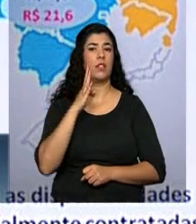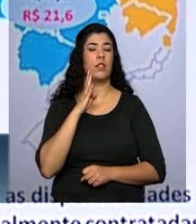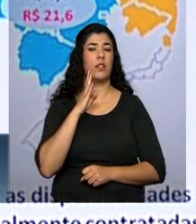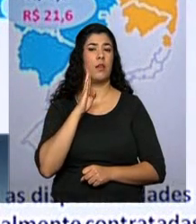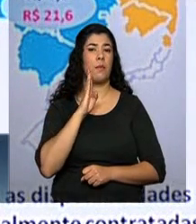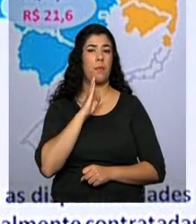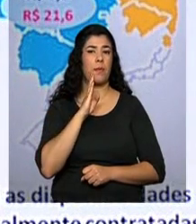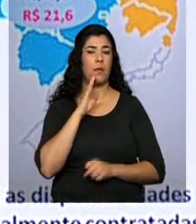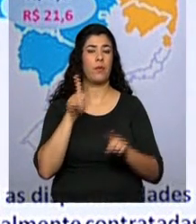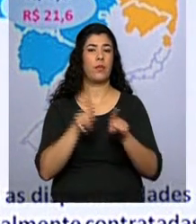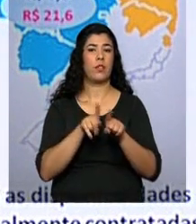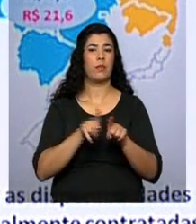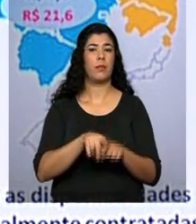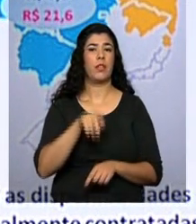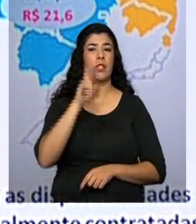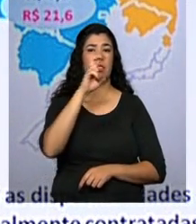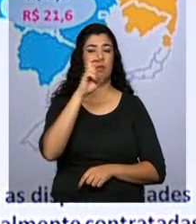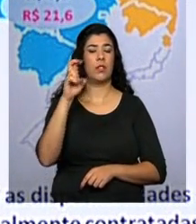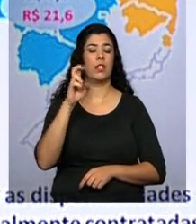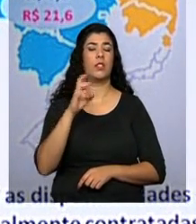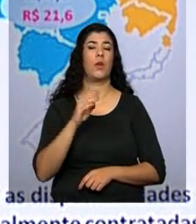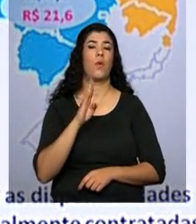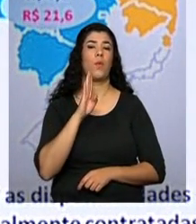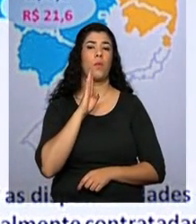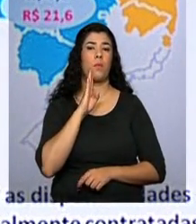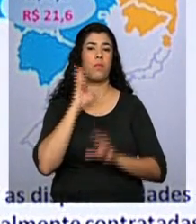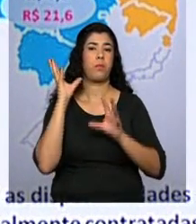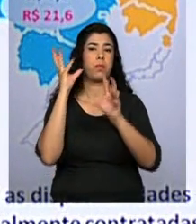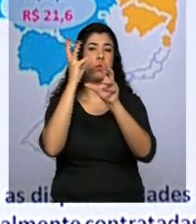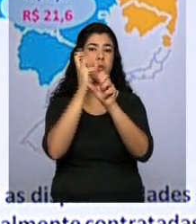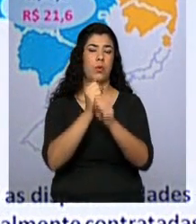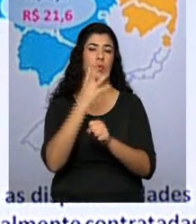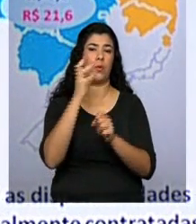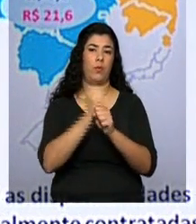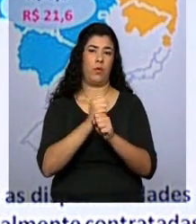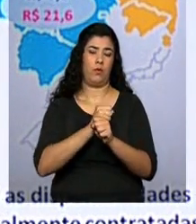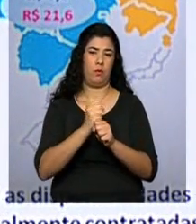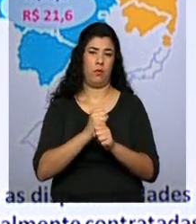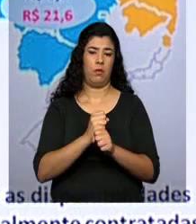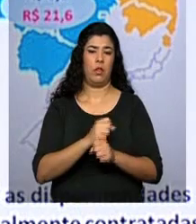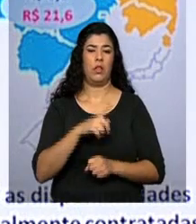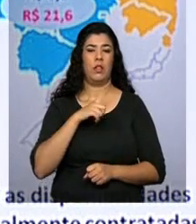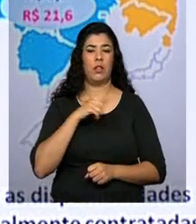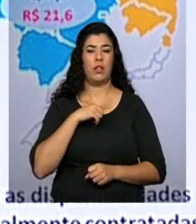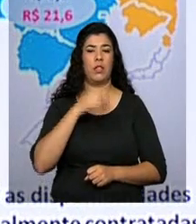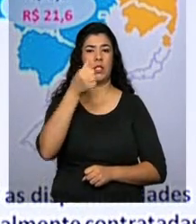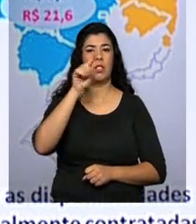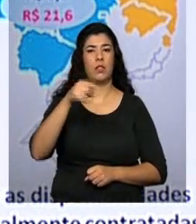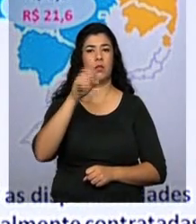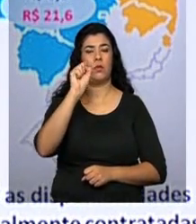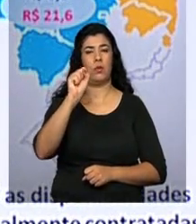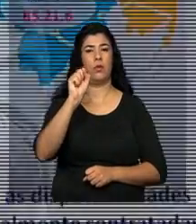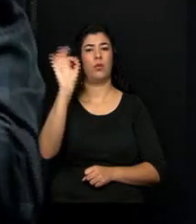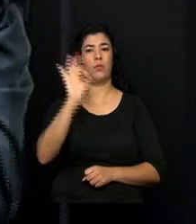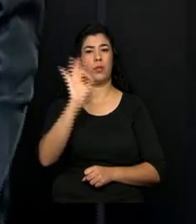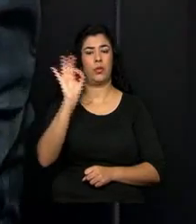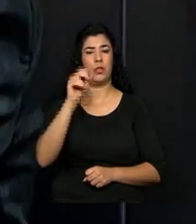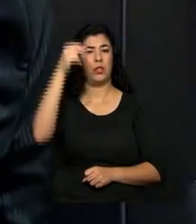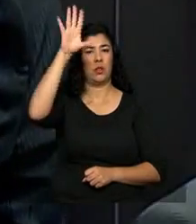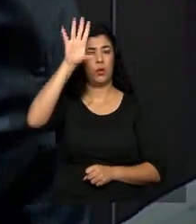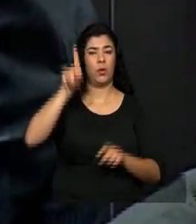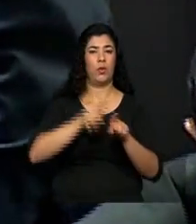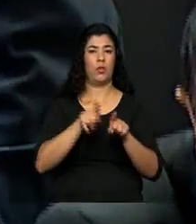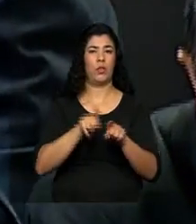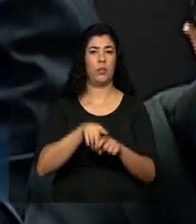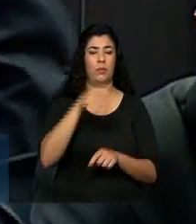bilhões aqui nos últimos 4 anos da mesma maneira 6800 no norte 6800 na região